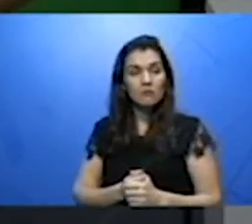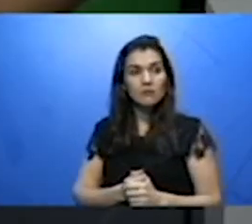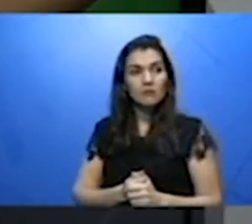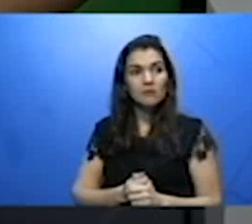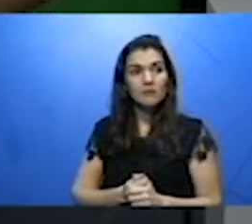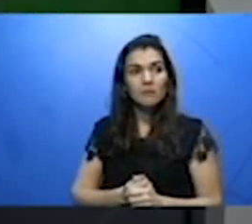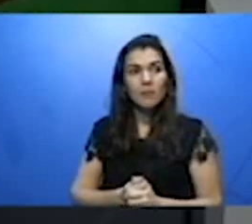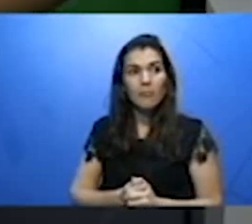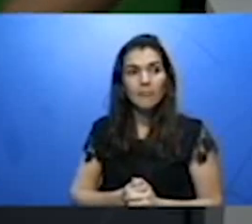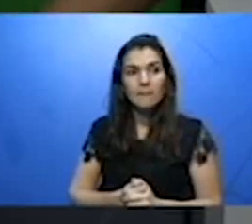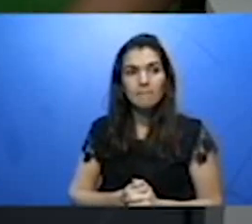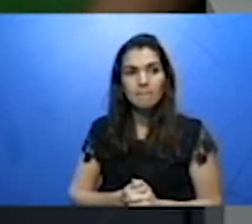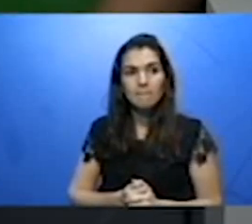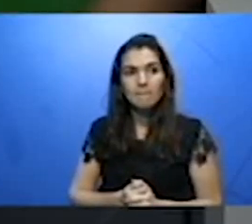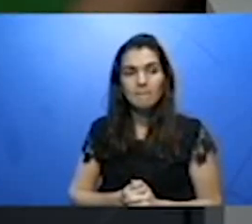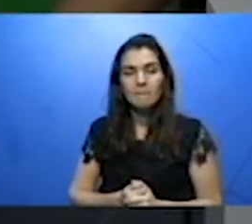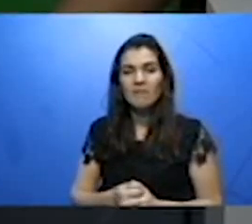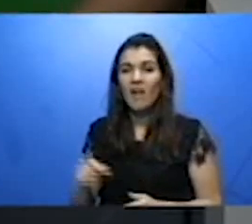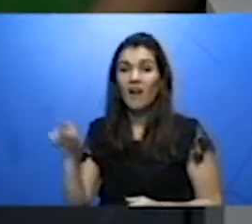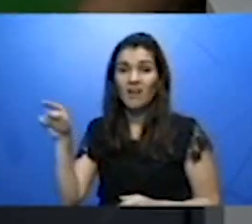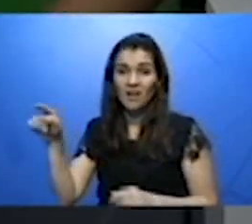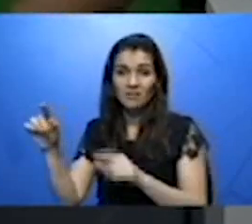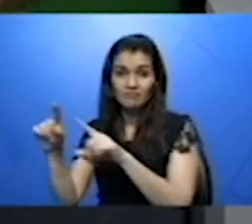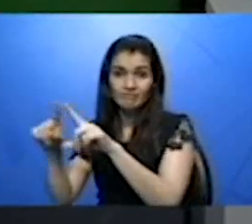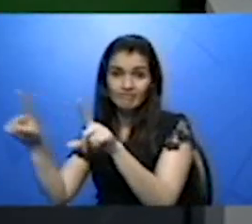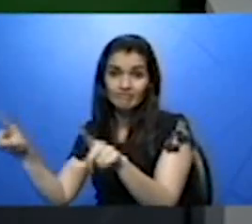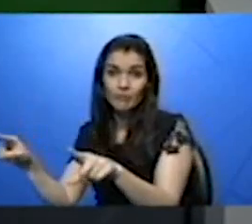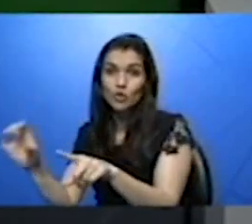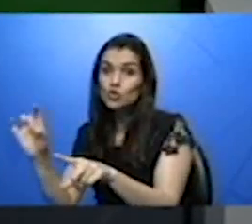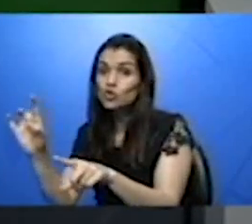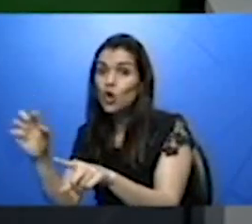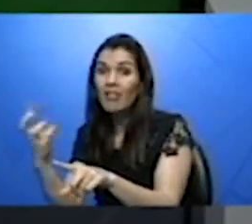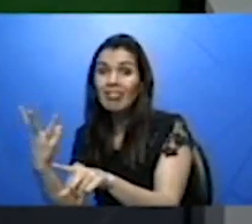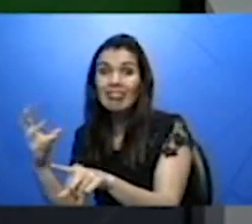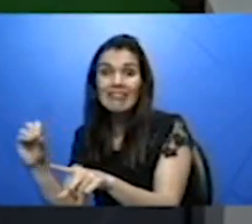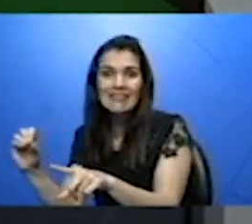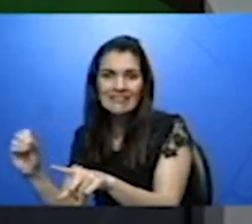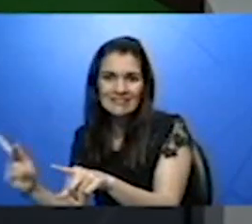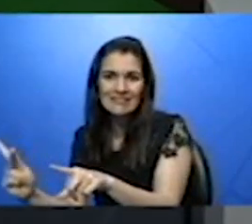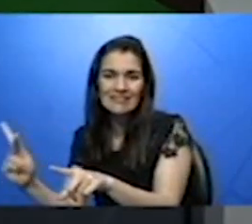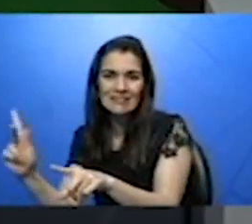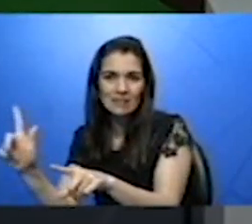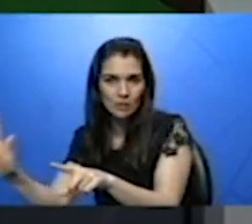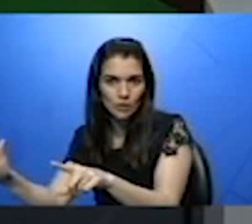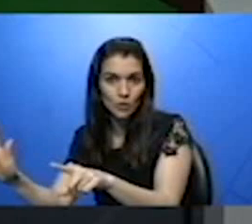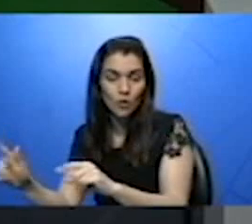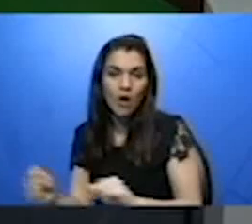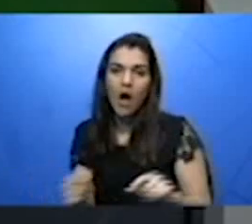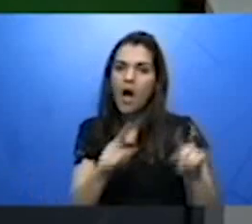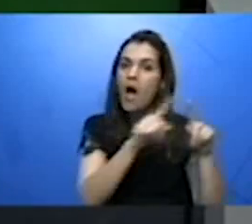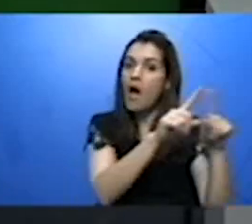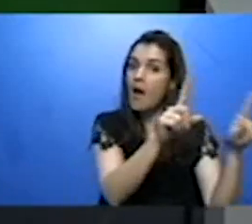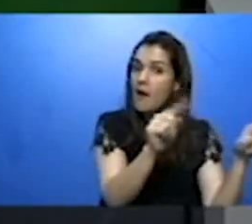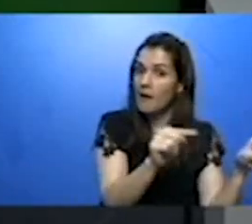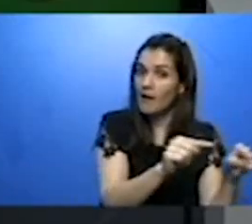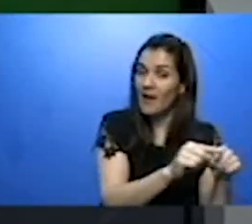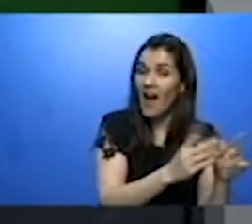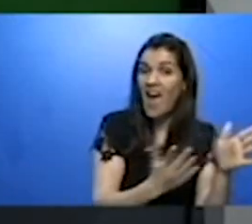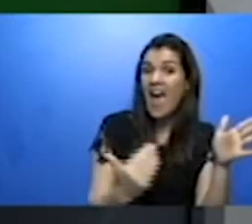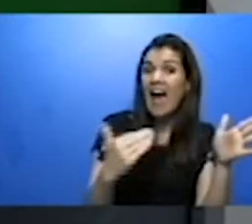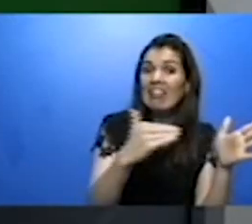para nos relembrar essa balança somente até 30 kg e essa daqui de 250 até